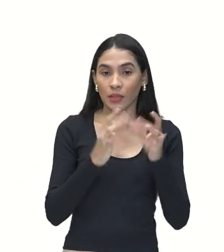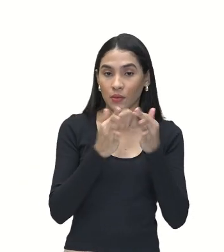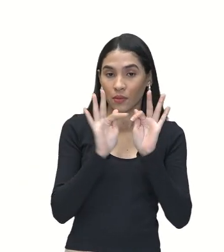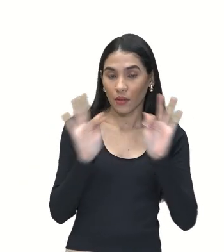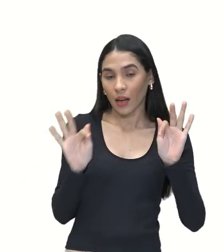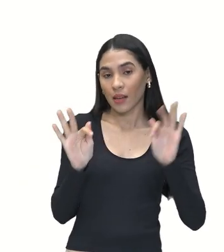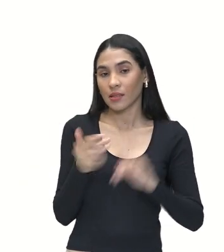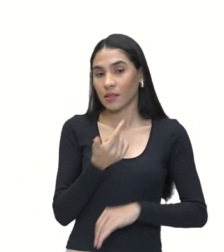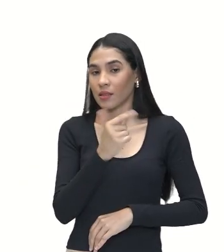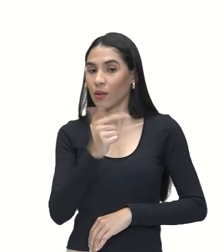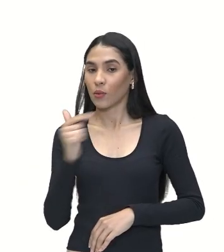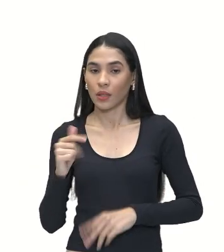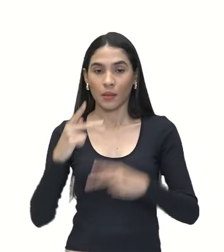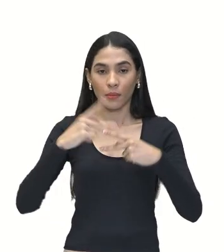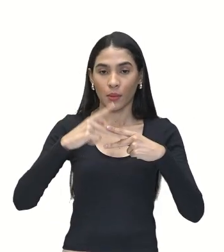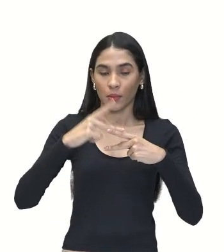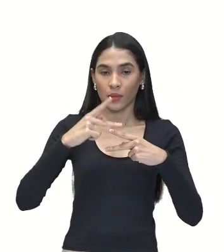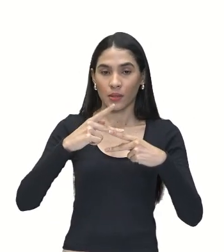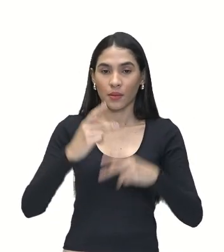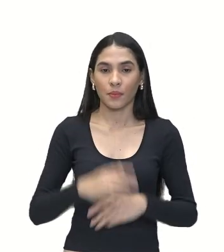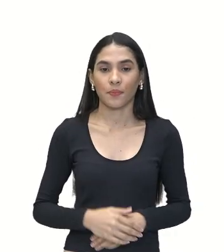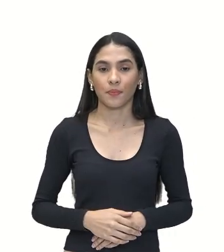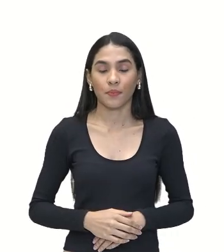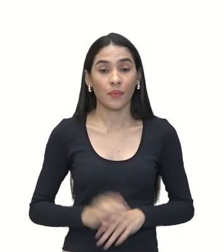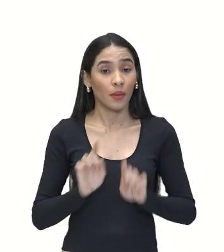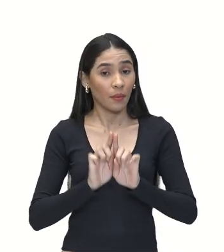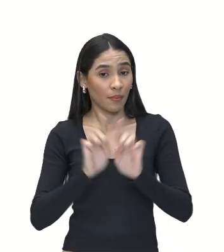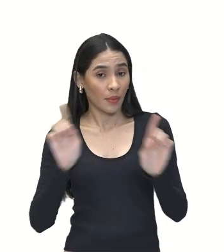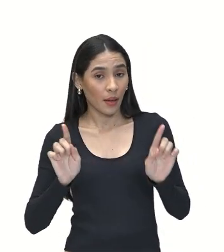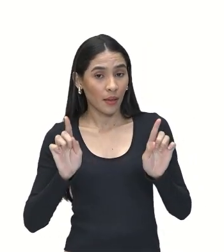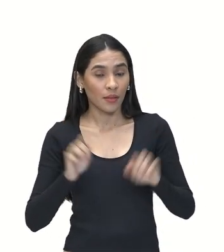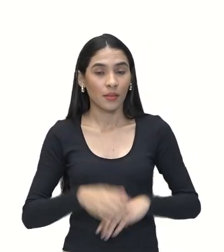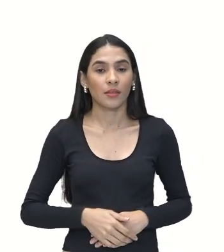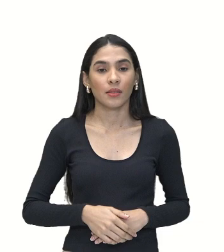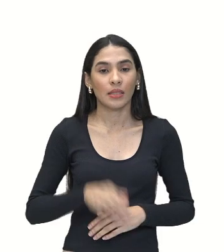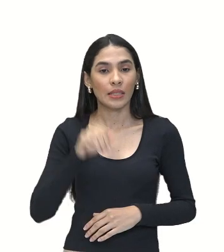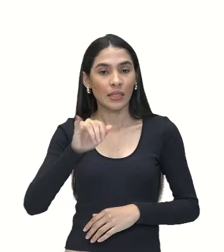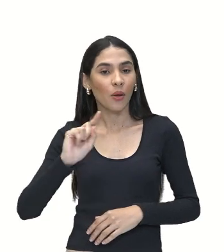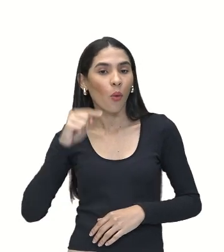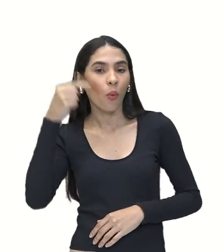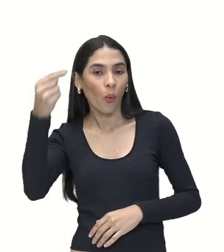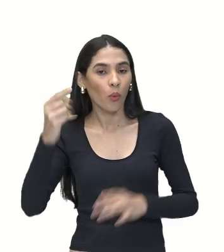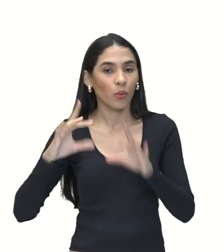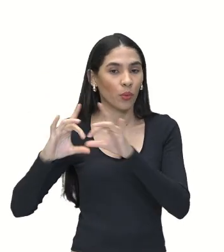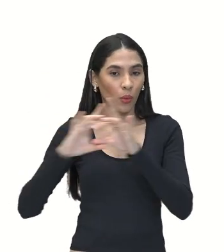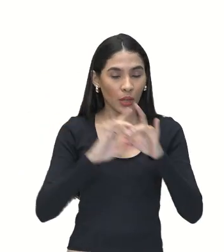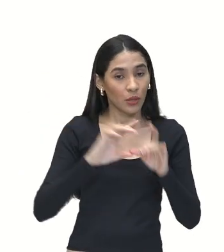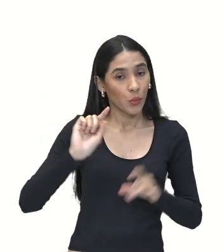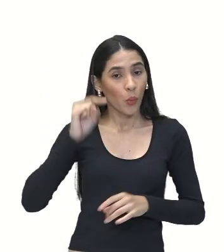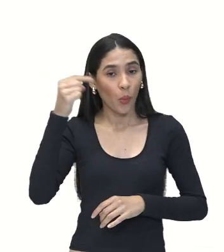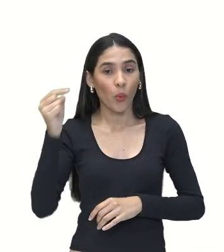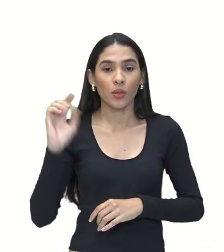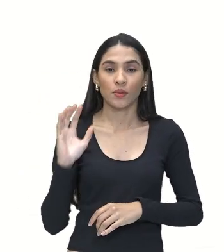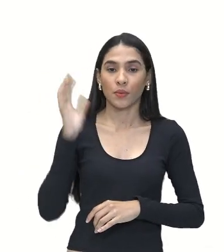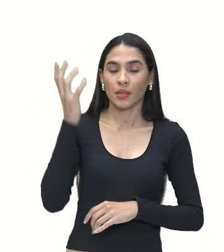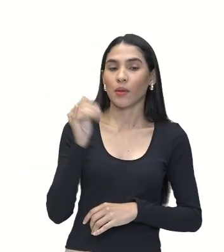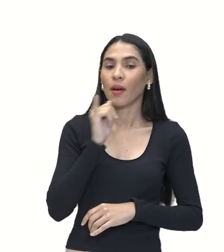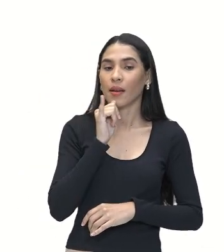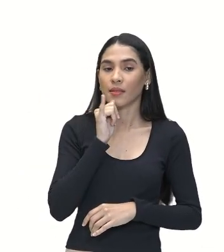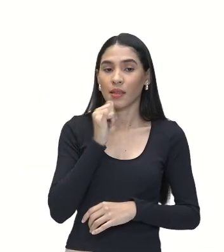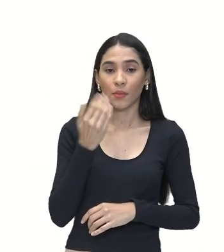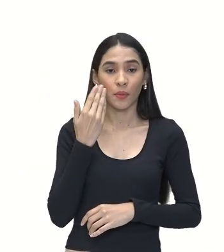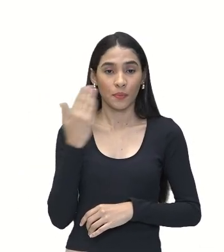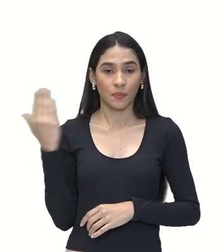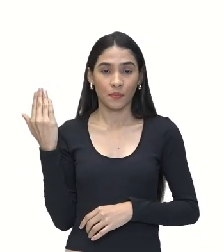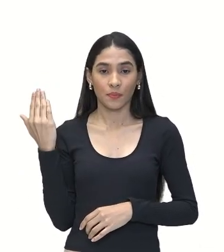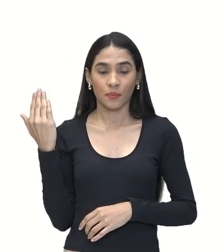gente não faz uso de preposição. Mas, em outro contexto, em outra situação, colocando aí para vocês, olha